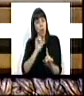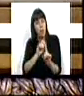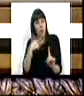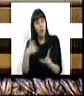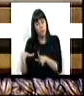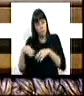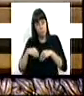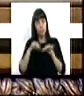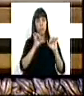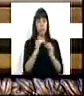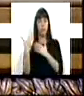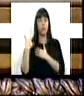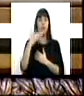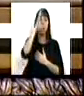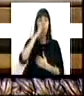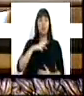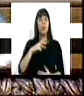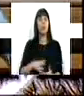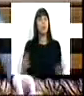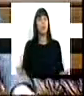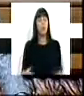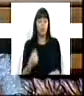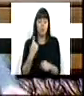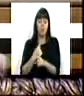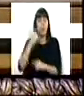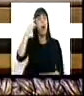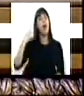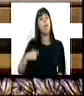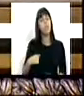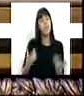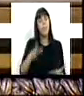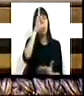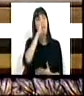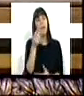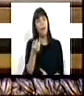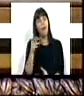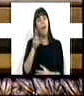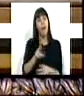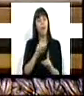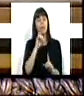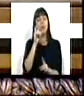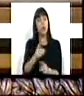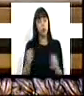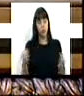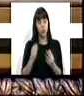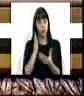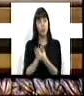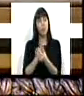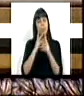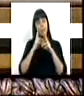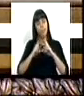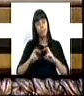assumisse as suas responsabilidades com o Estado português. Também sabemos que o Governo anterior foi avisado do processo